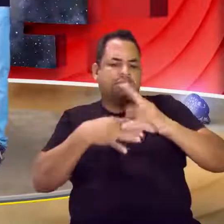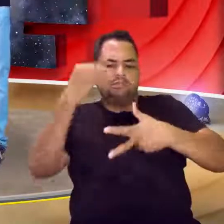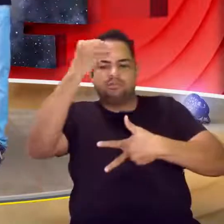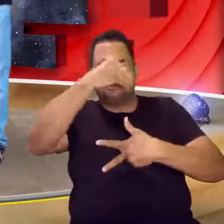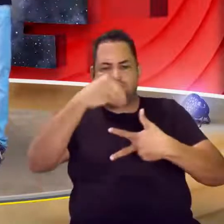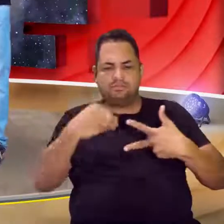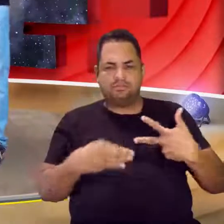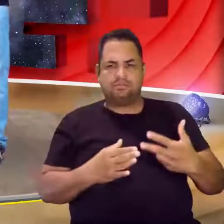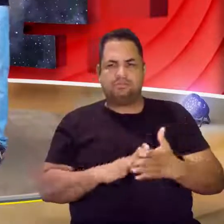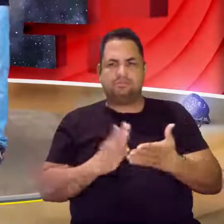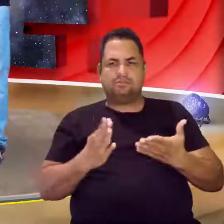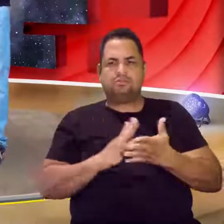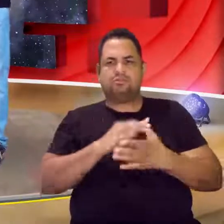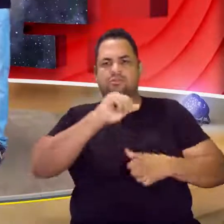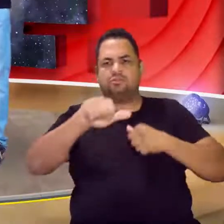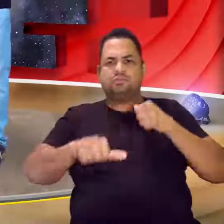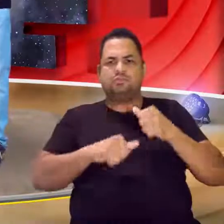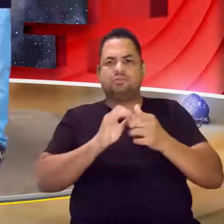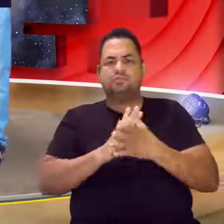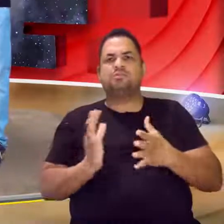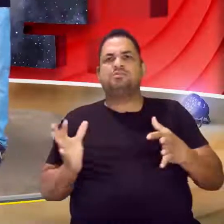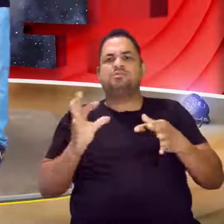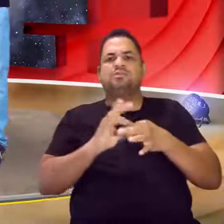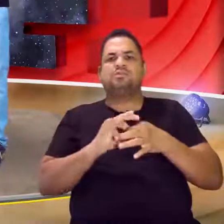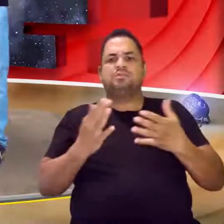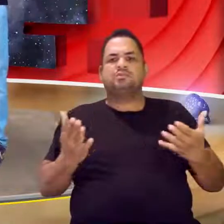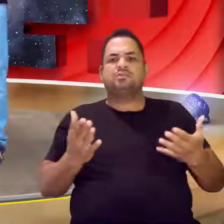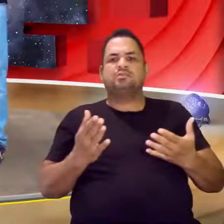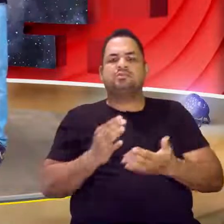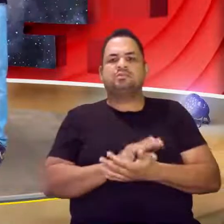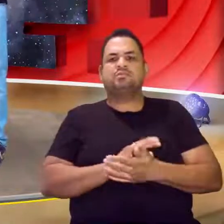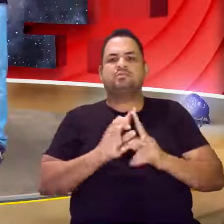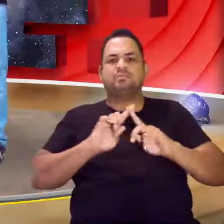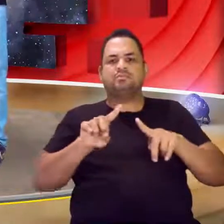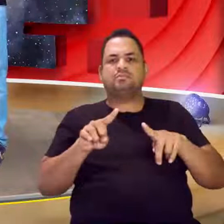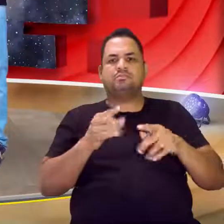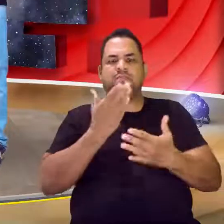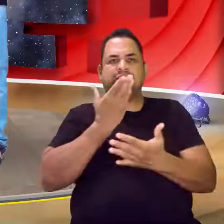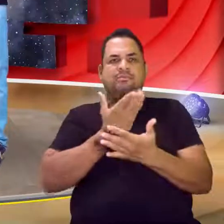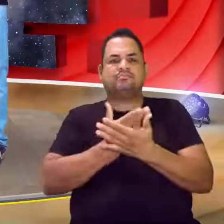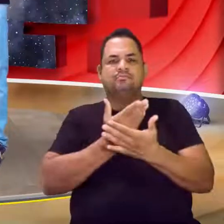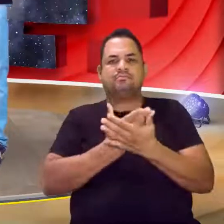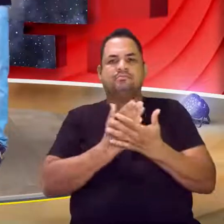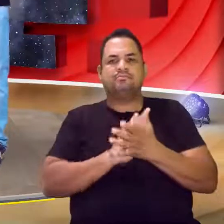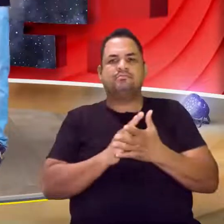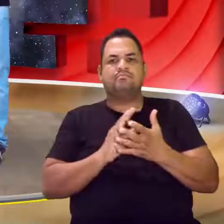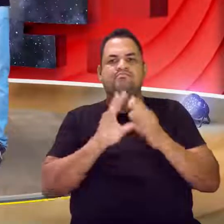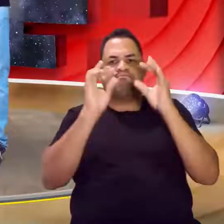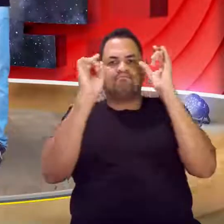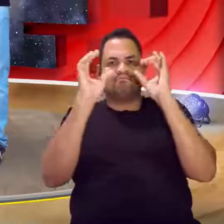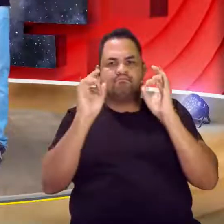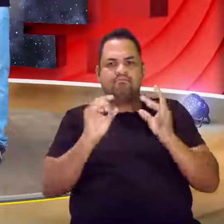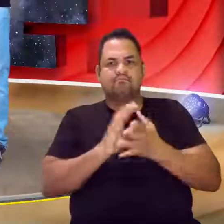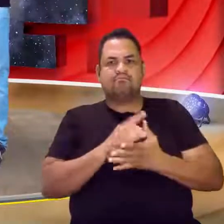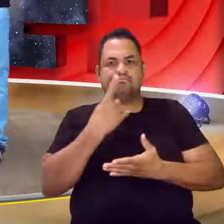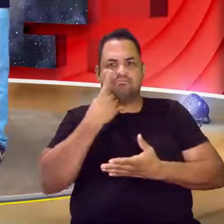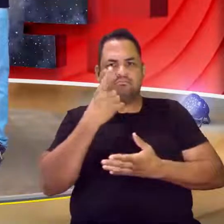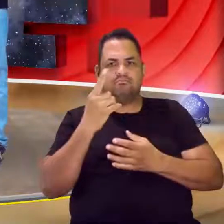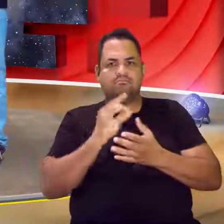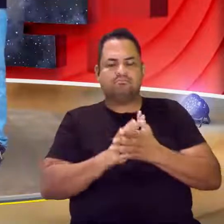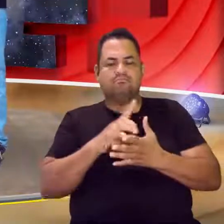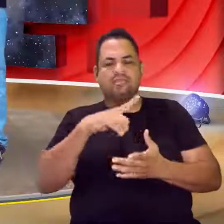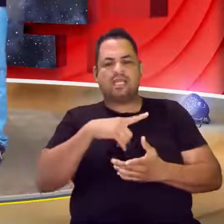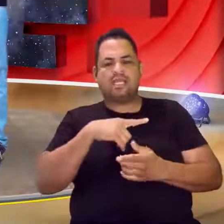iguais. Só muda a questão do contexto, que é o que ele sempre faz. Mas para essa aula especial, você vai ver que